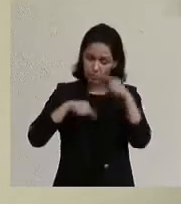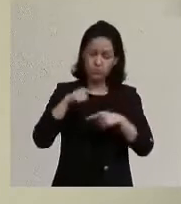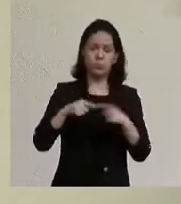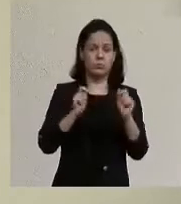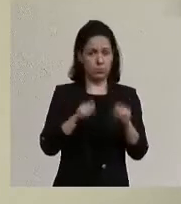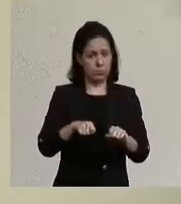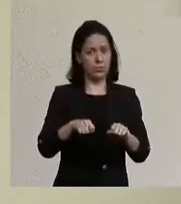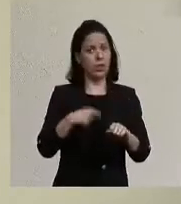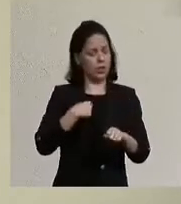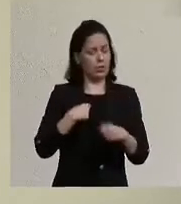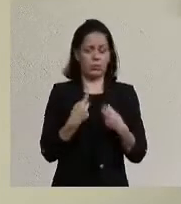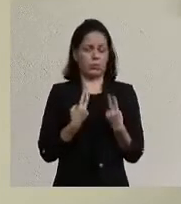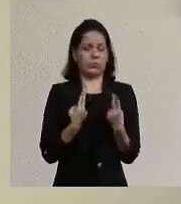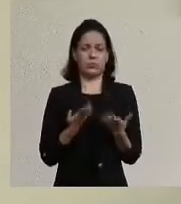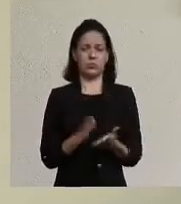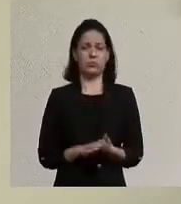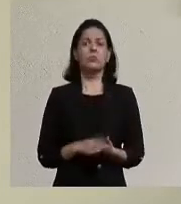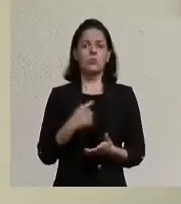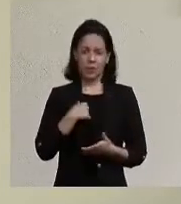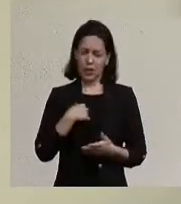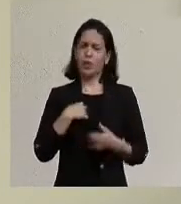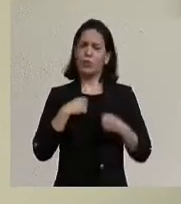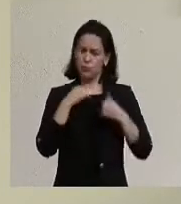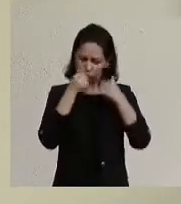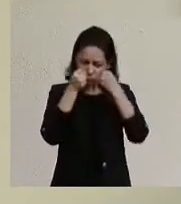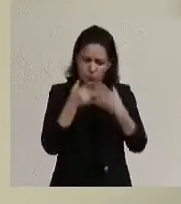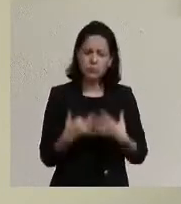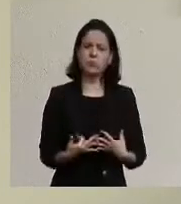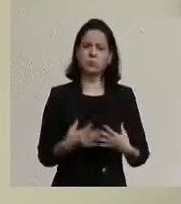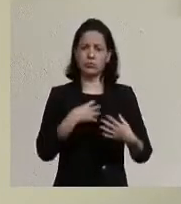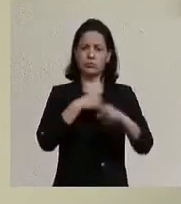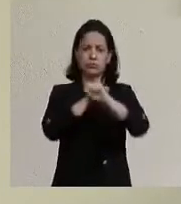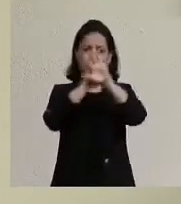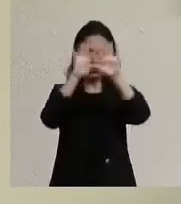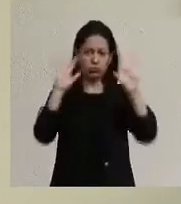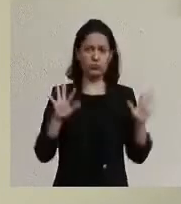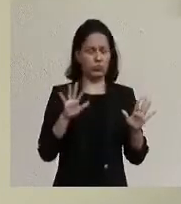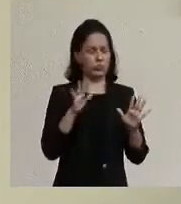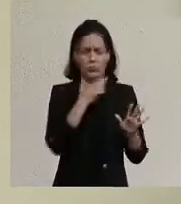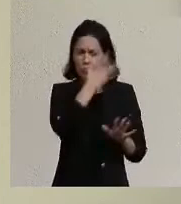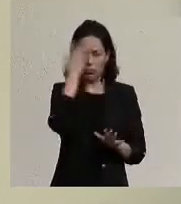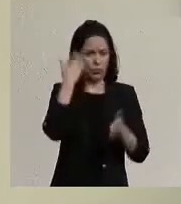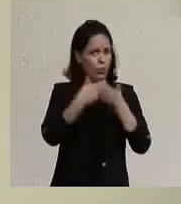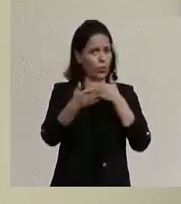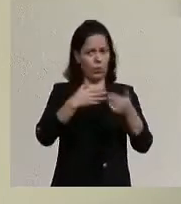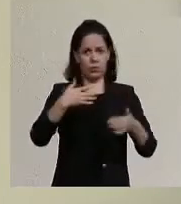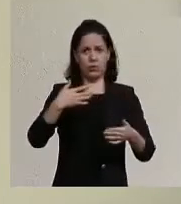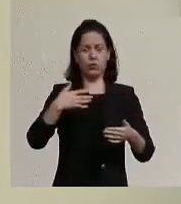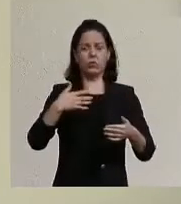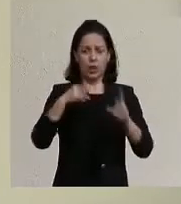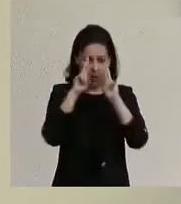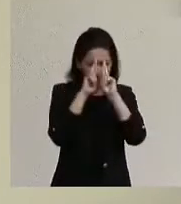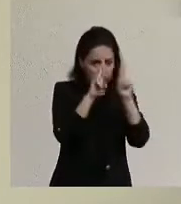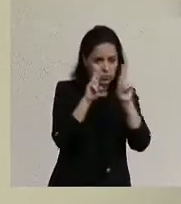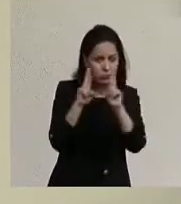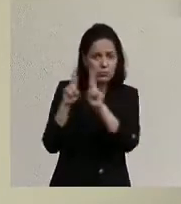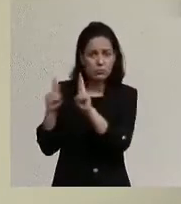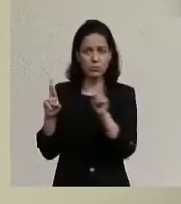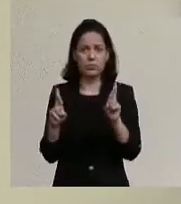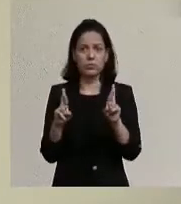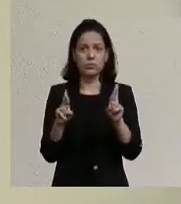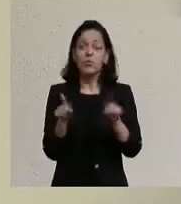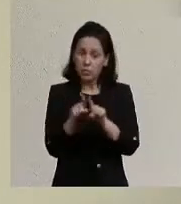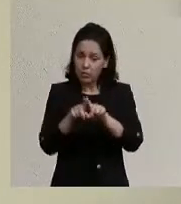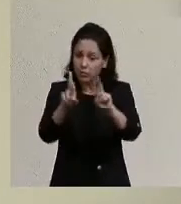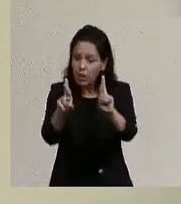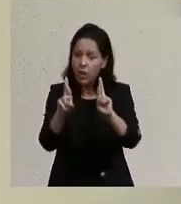eu vou continuar da mesma forma atendendo e me colocando de forma Clara Independente de quem seja respeitando mas para